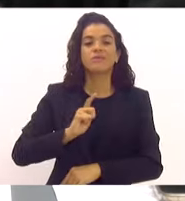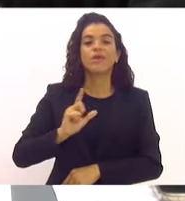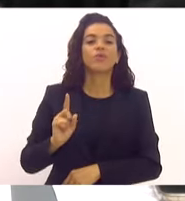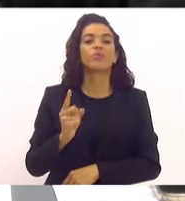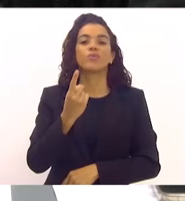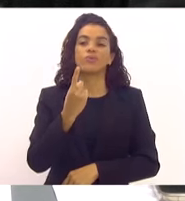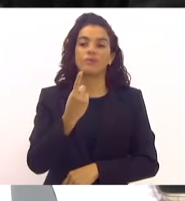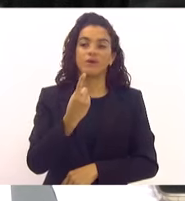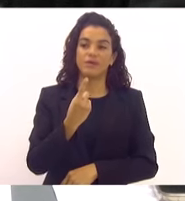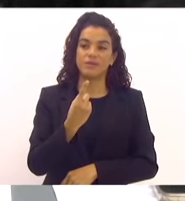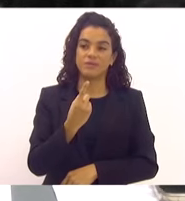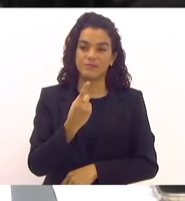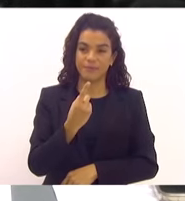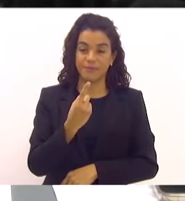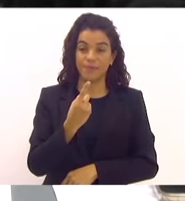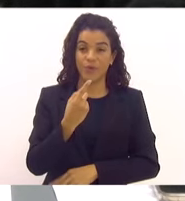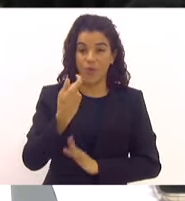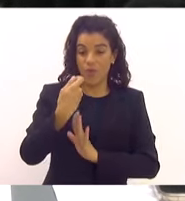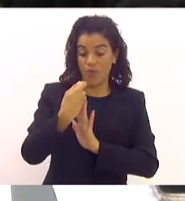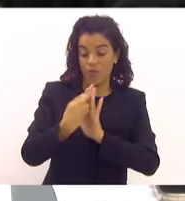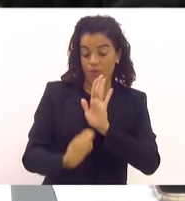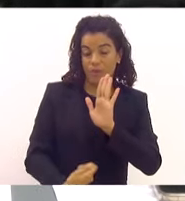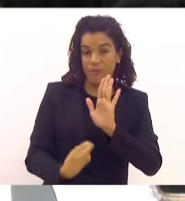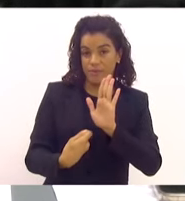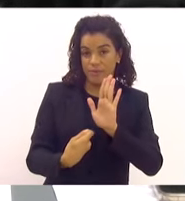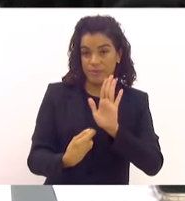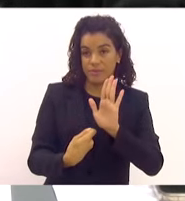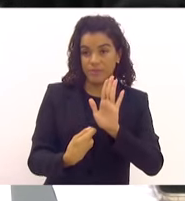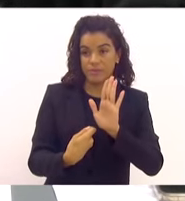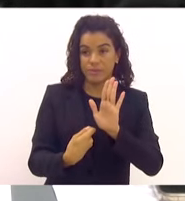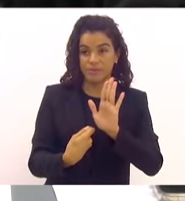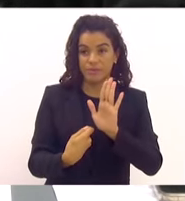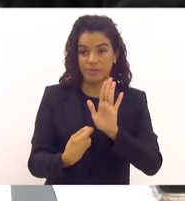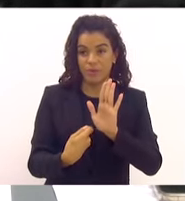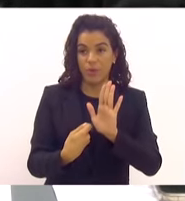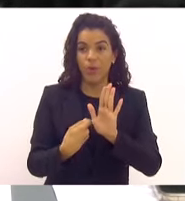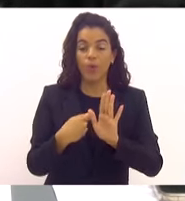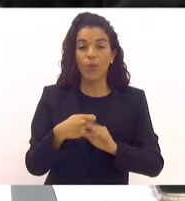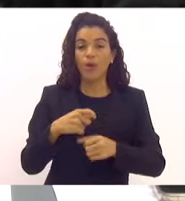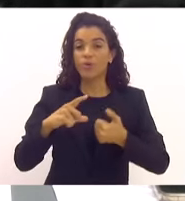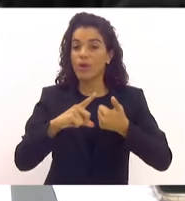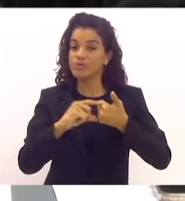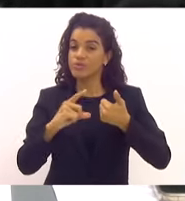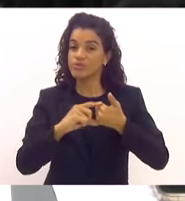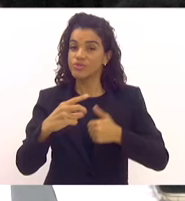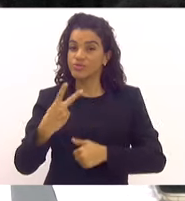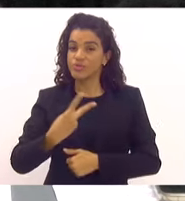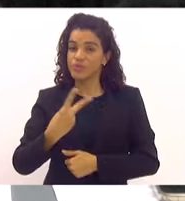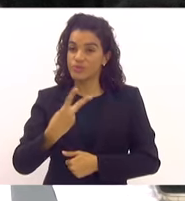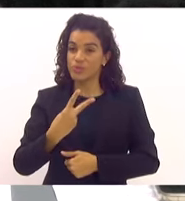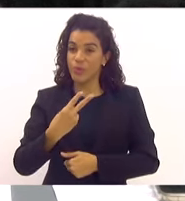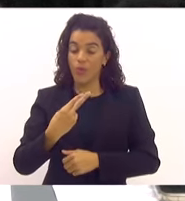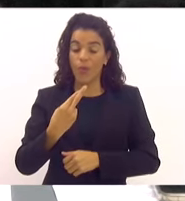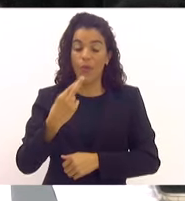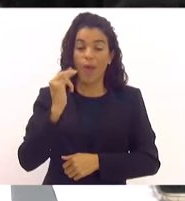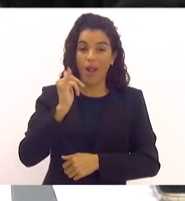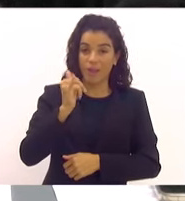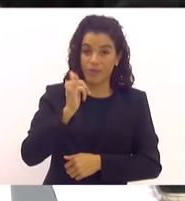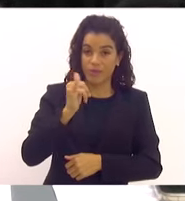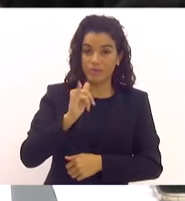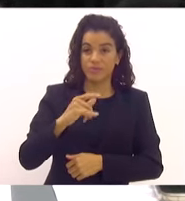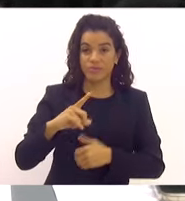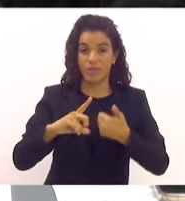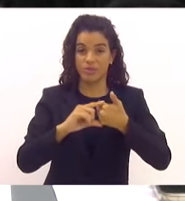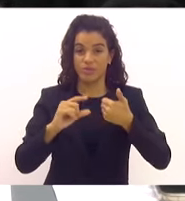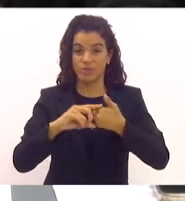né? É que o autor, ele, quando pegou o artigo 2º, o relator, desculpa, ele botou